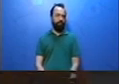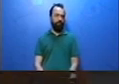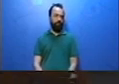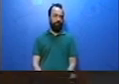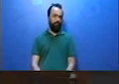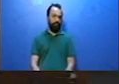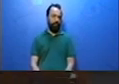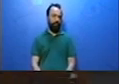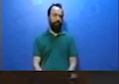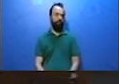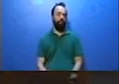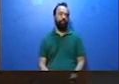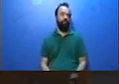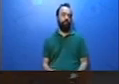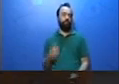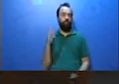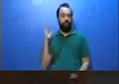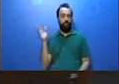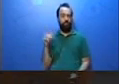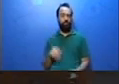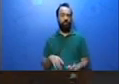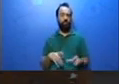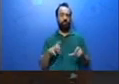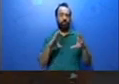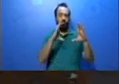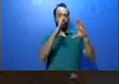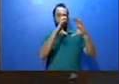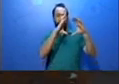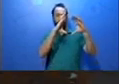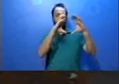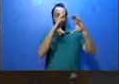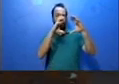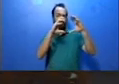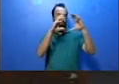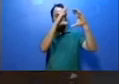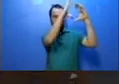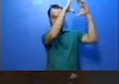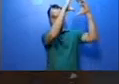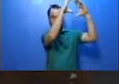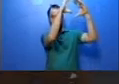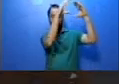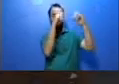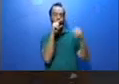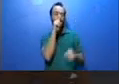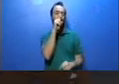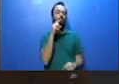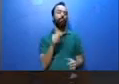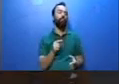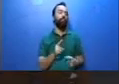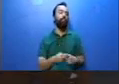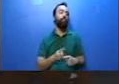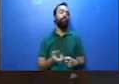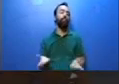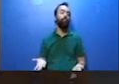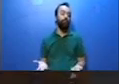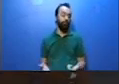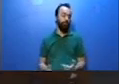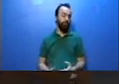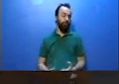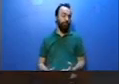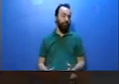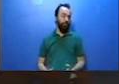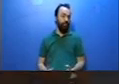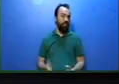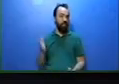E se houver balões, professora? Para que servem os balões nas tirinhas? Vamos ver?